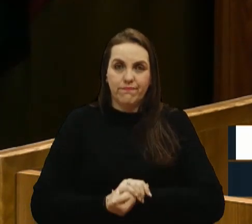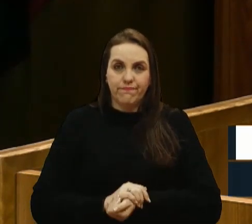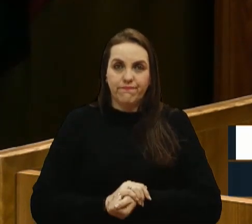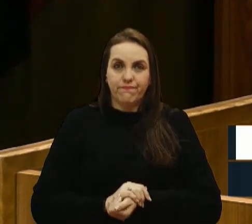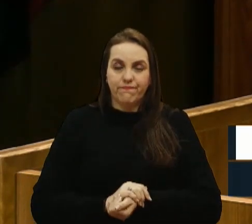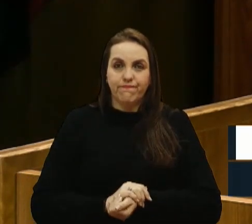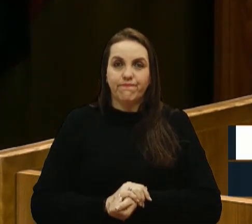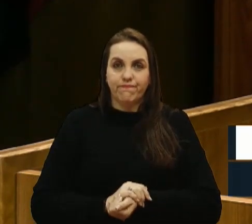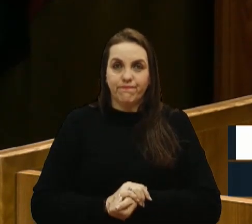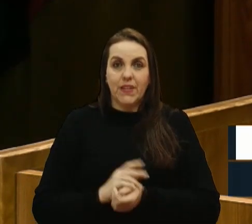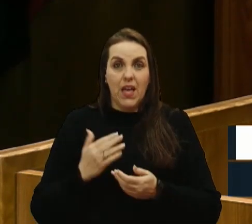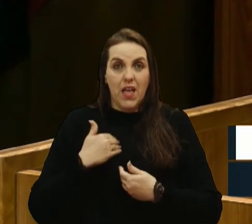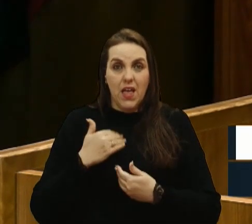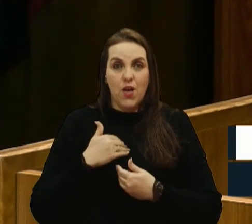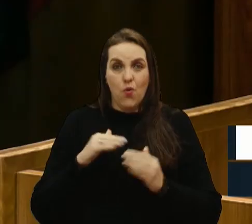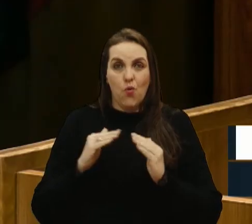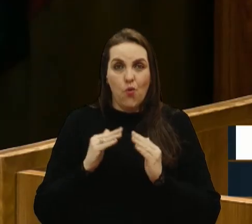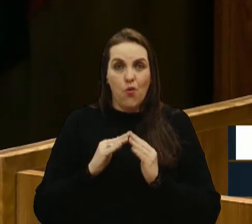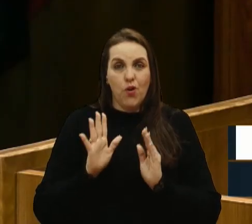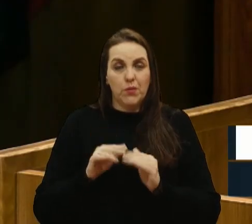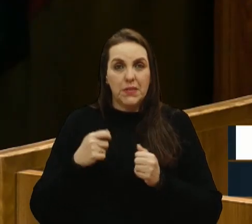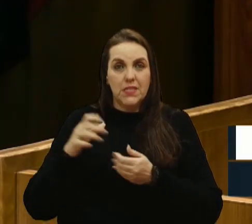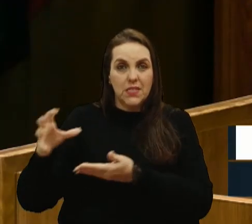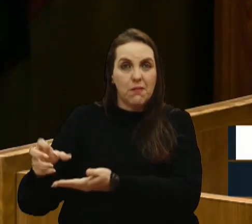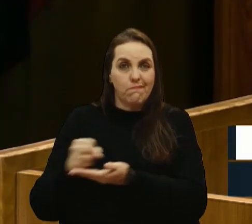e é uma epidemia de drogas.